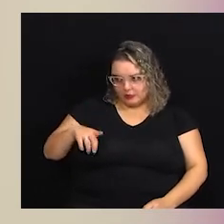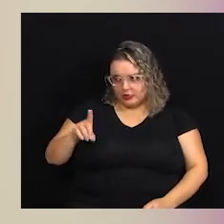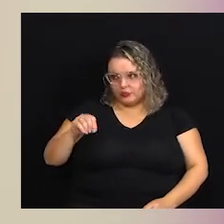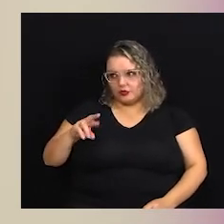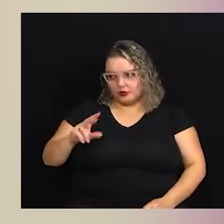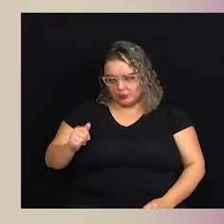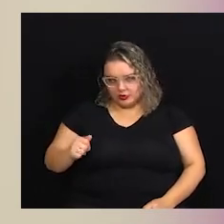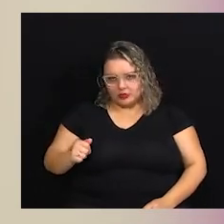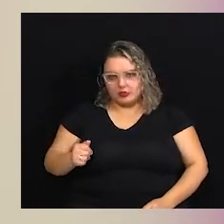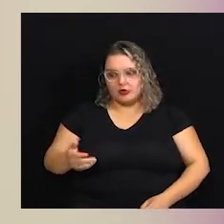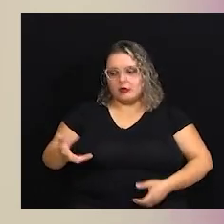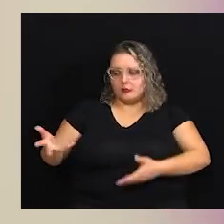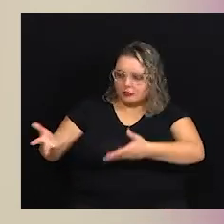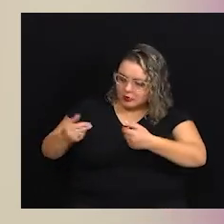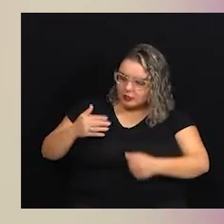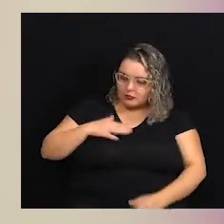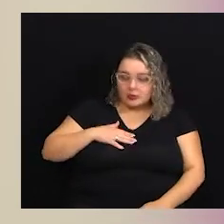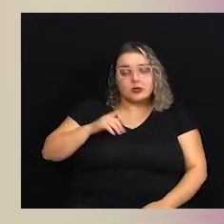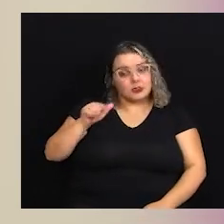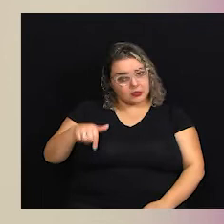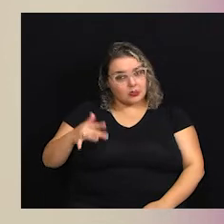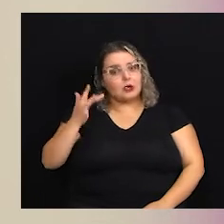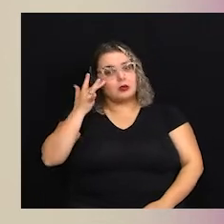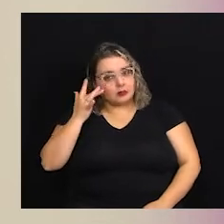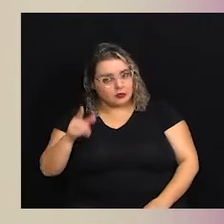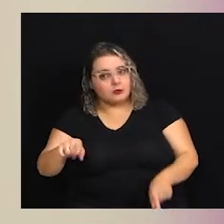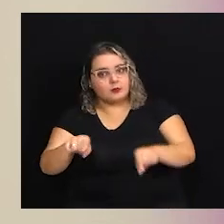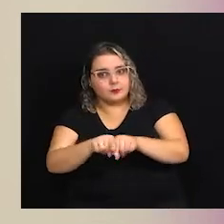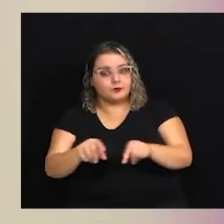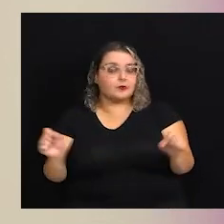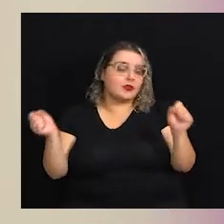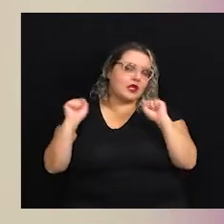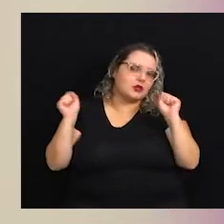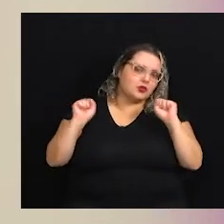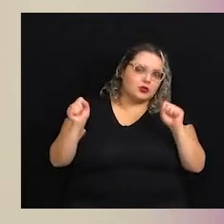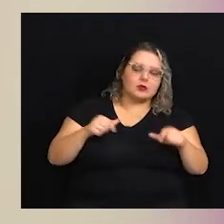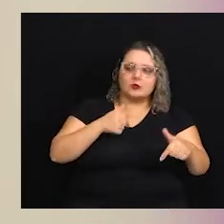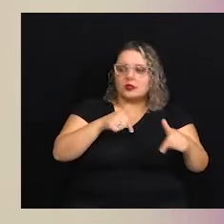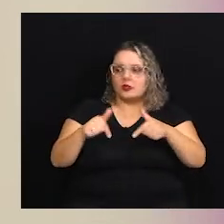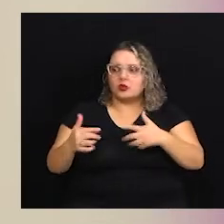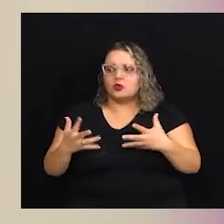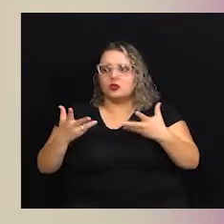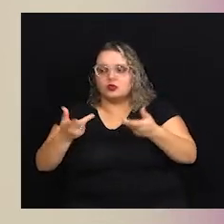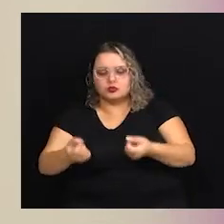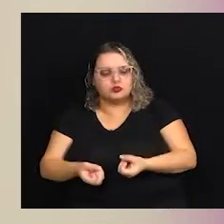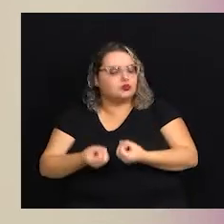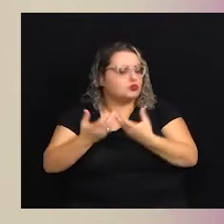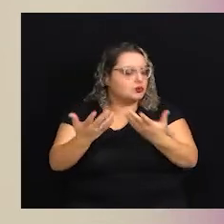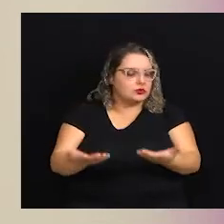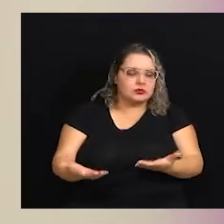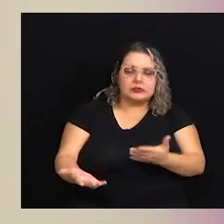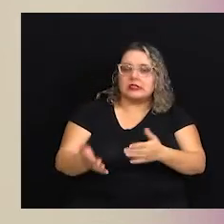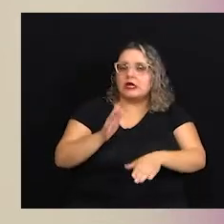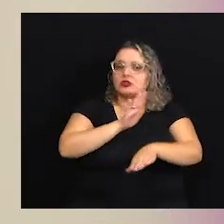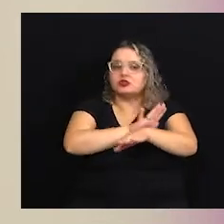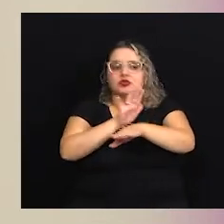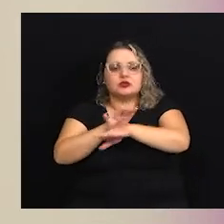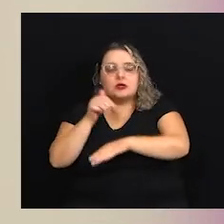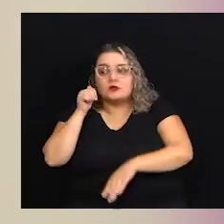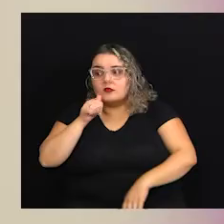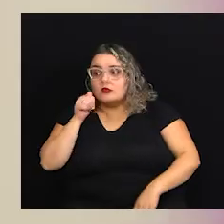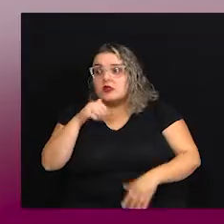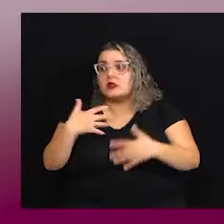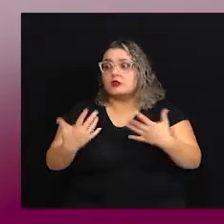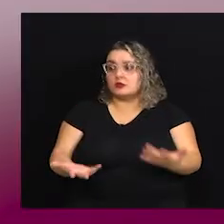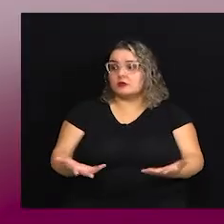maturidade, me mandou um convite dizendo que amava o meu trabalho pela forma como tudo era expresso, que ajudava muitas